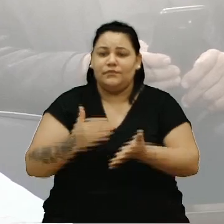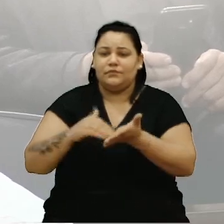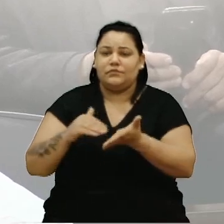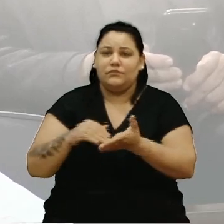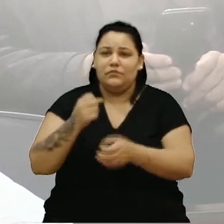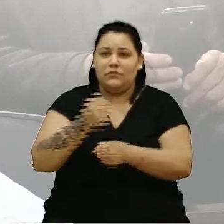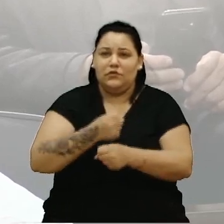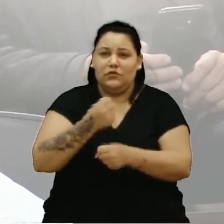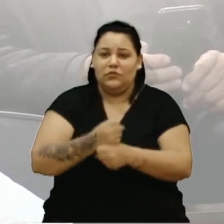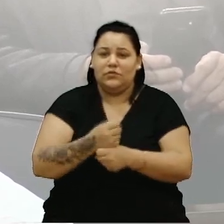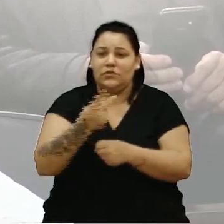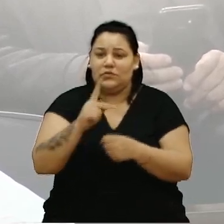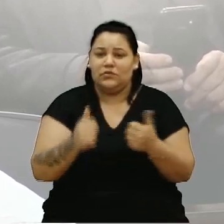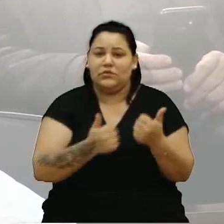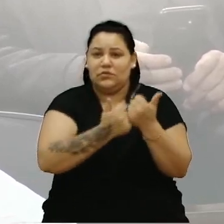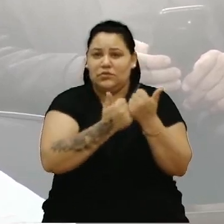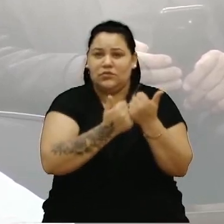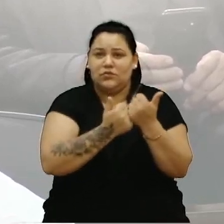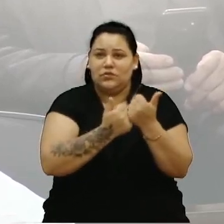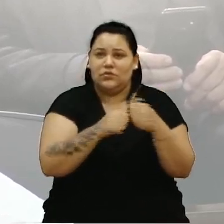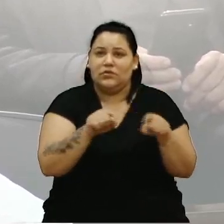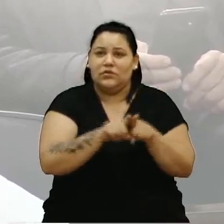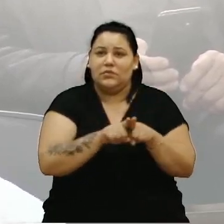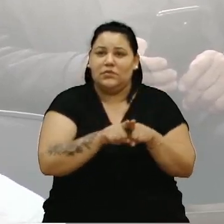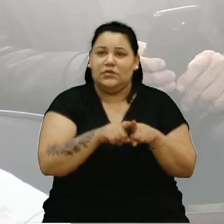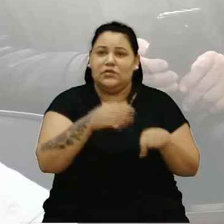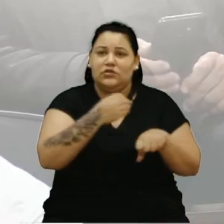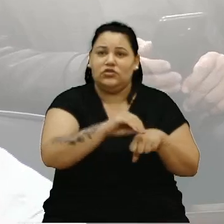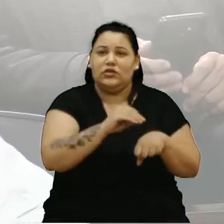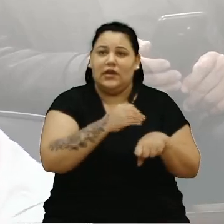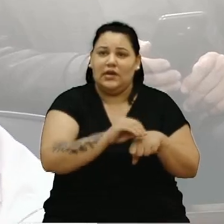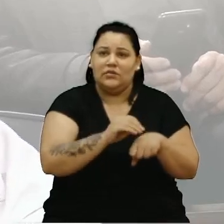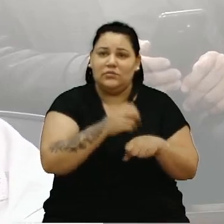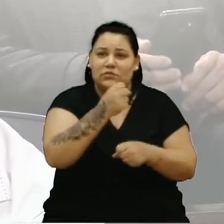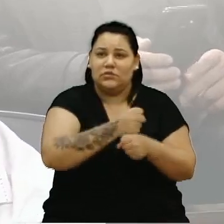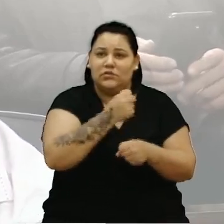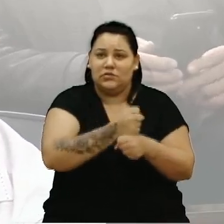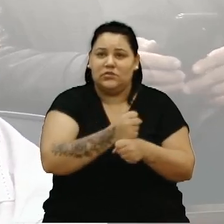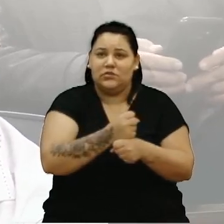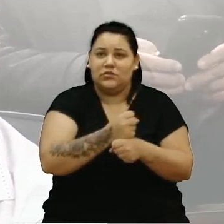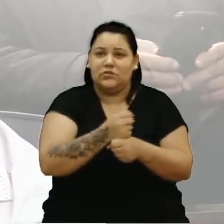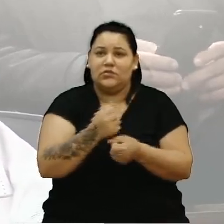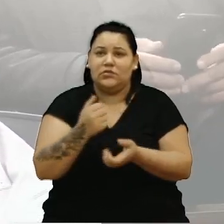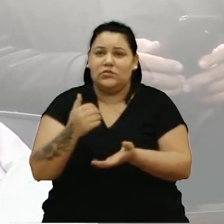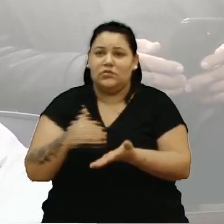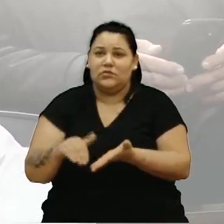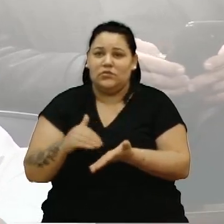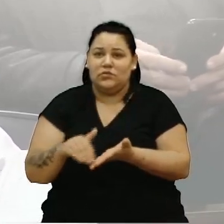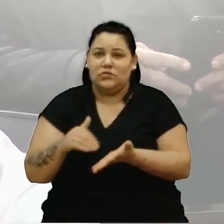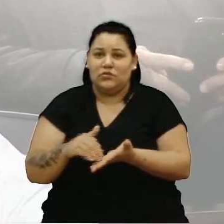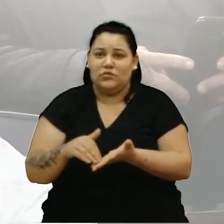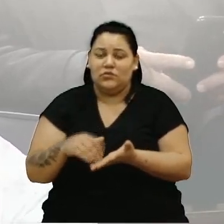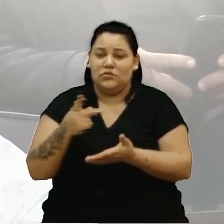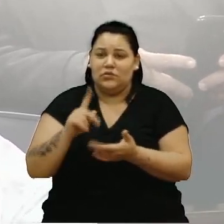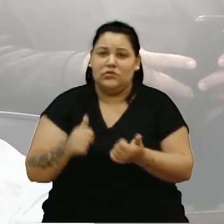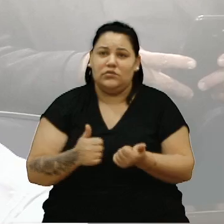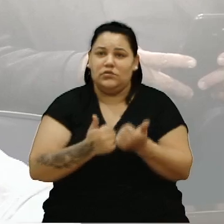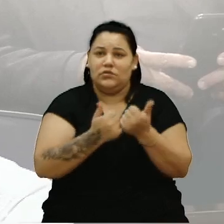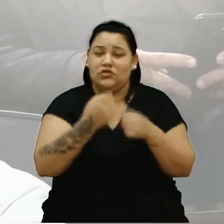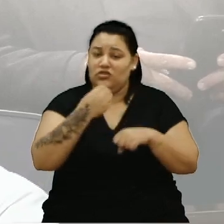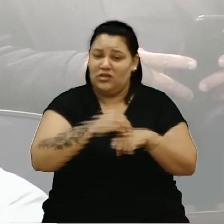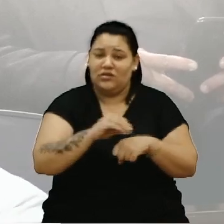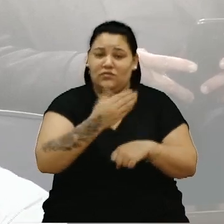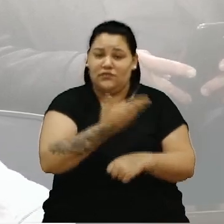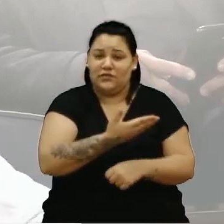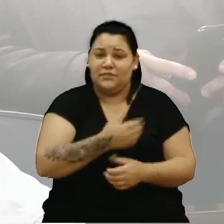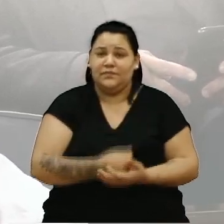seu assessor e foi indicado, né, para ser secretário de obras. O atual secretário de obras, seu assessor indicado pelo senhor.